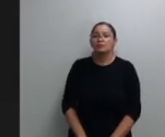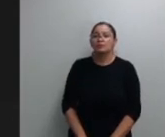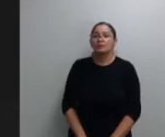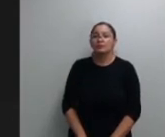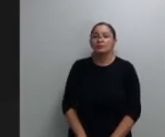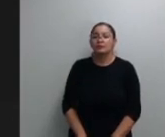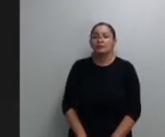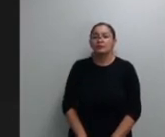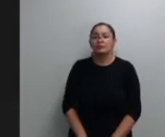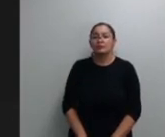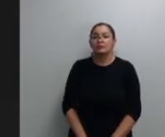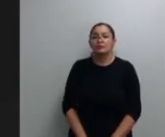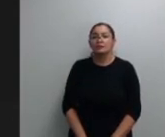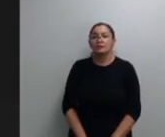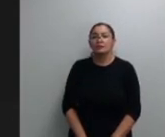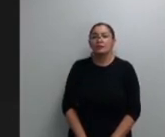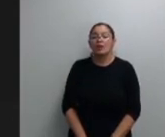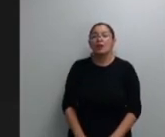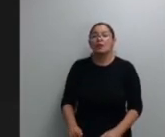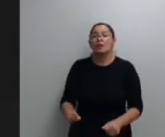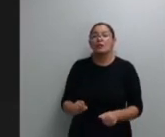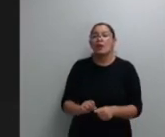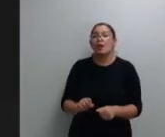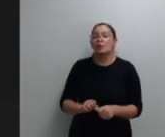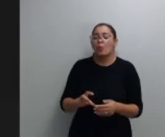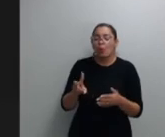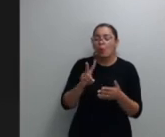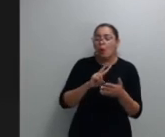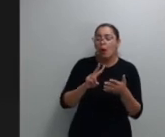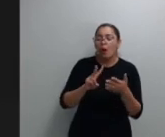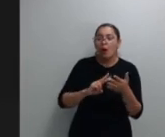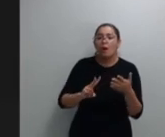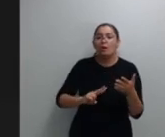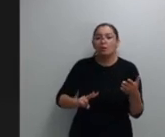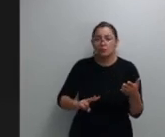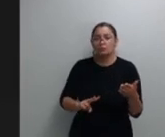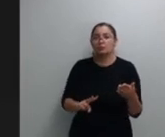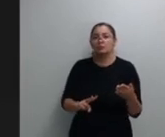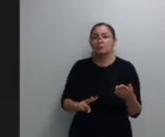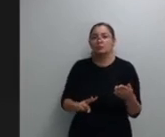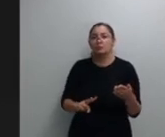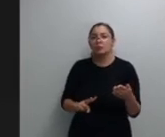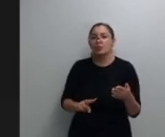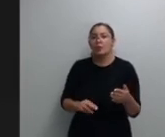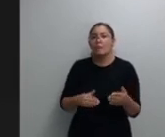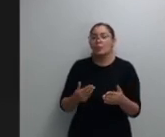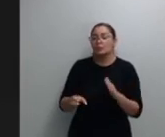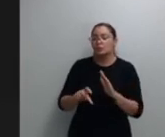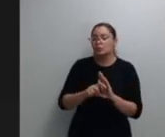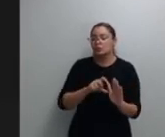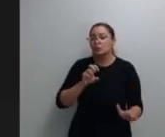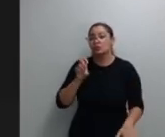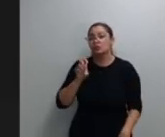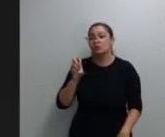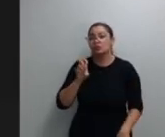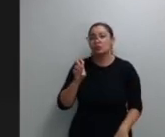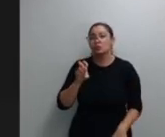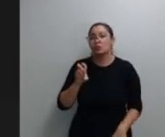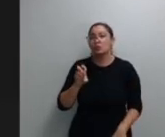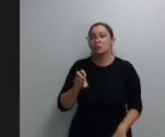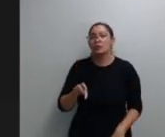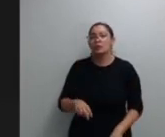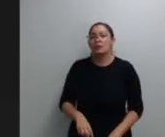pois bem feito esse esse delineamento doutrinário passo ao item 5 que trata do momento da